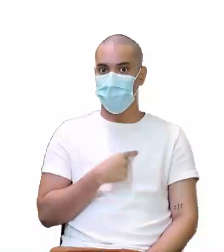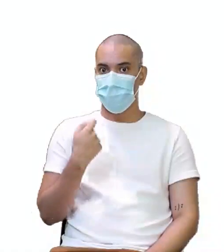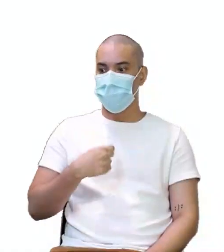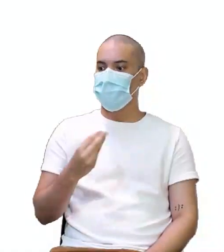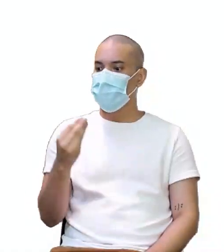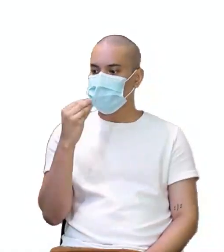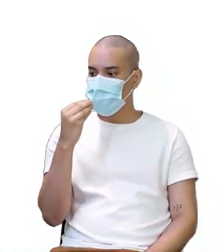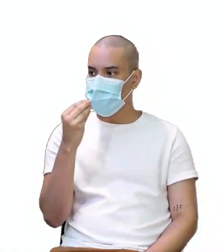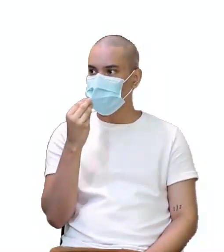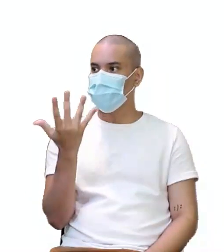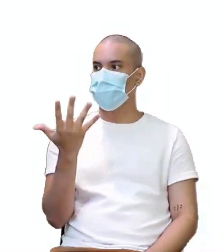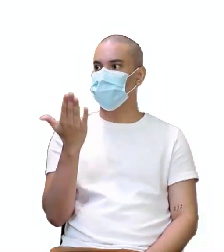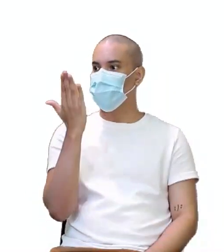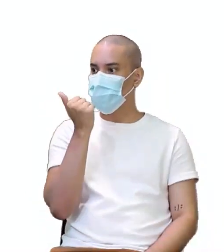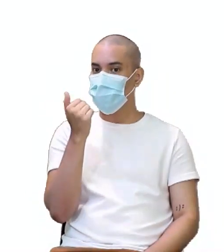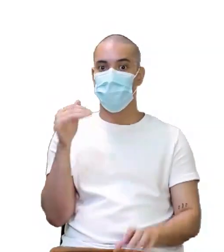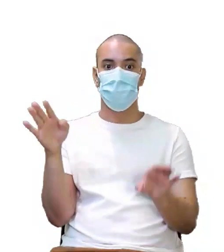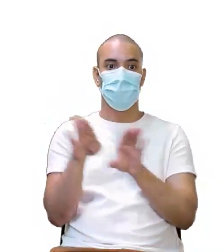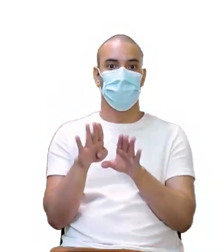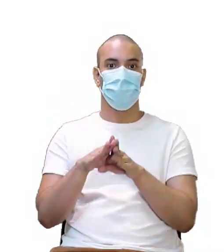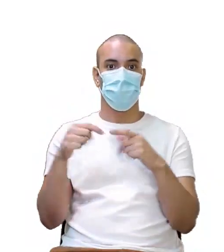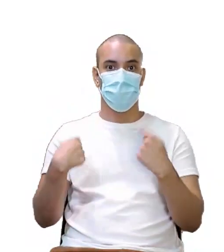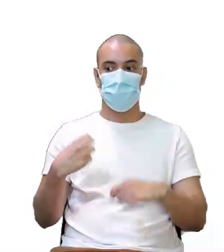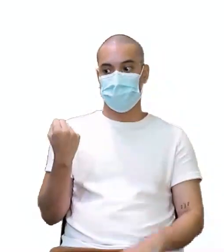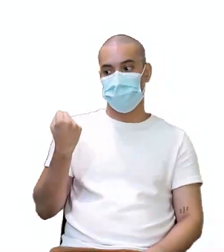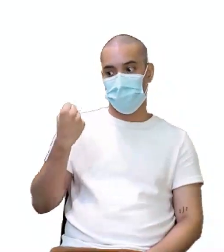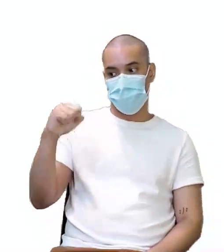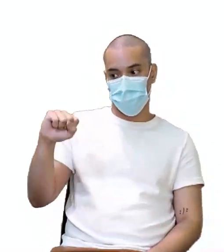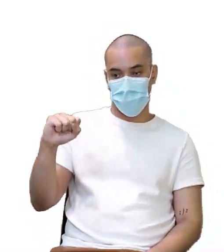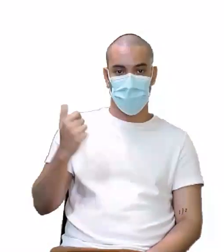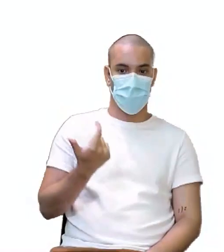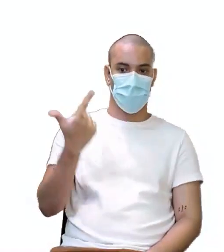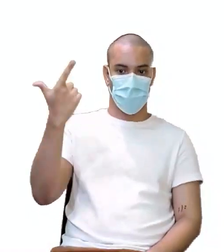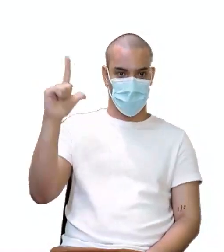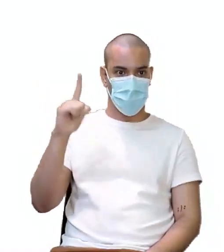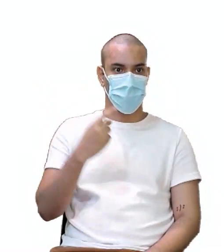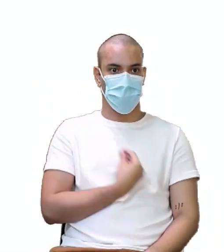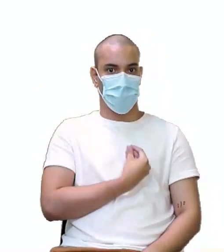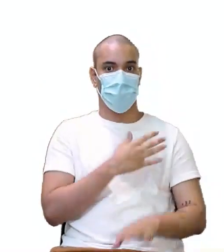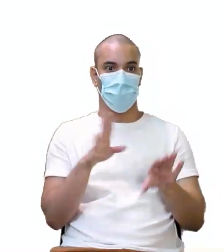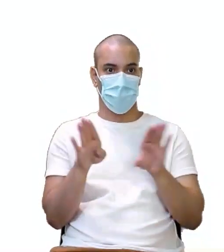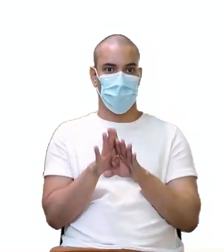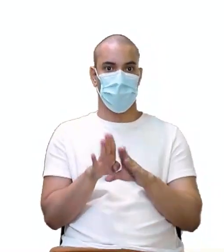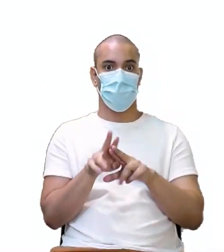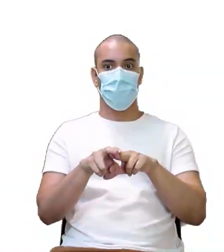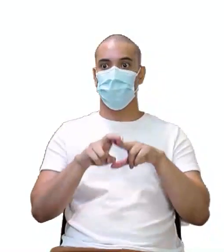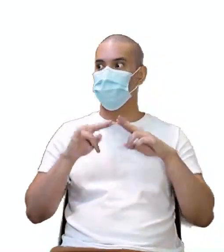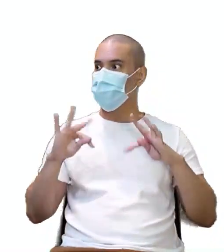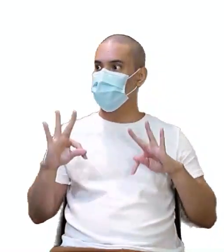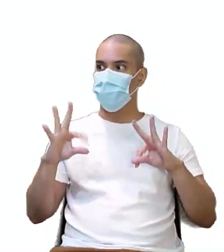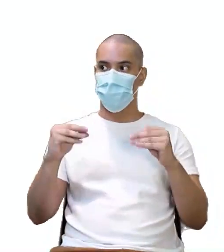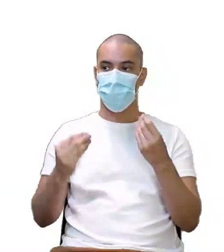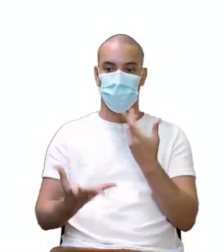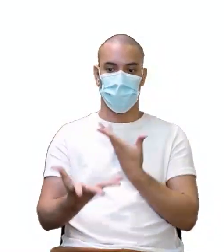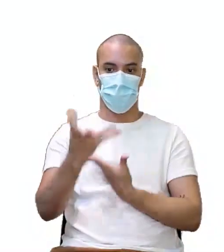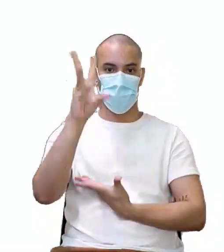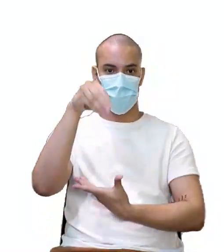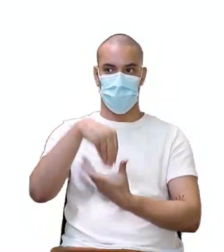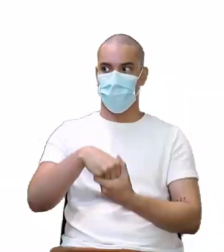bom? Ou a gente precisa se defender de outros seres também. Então, tudo isso está incluso